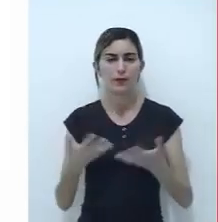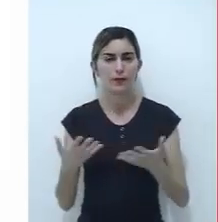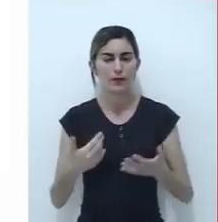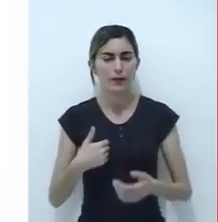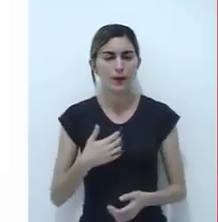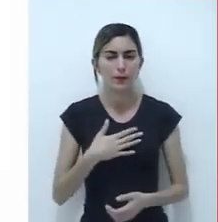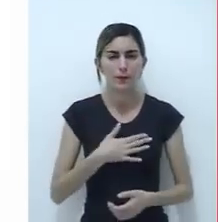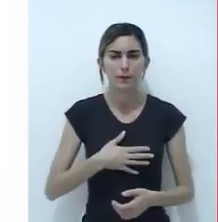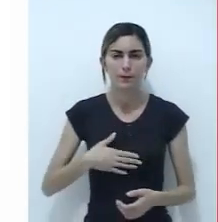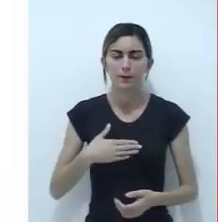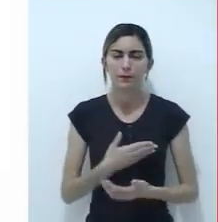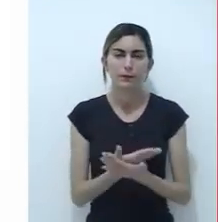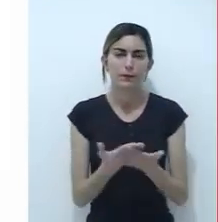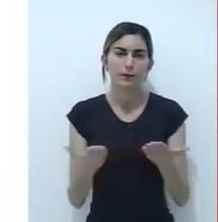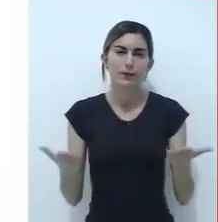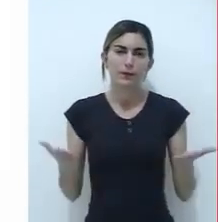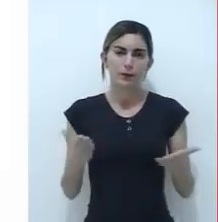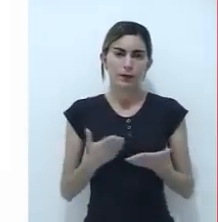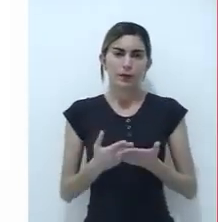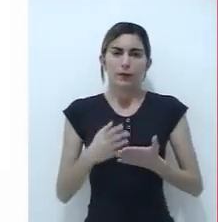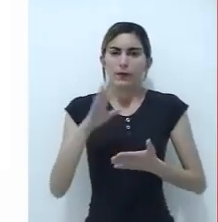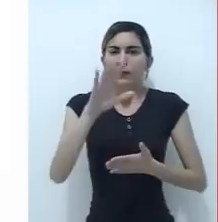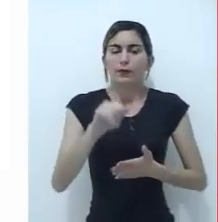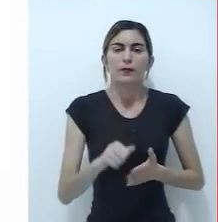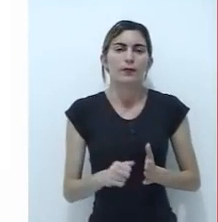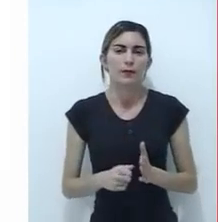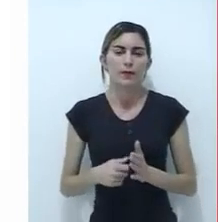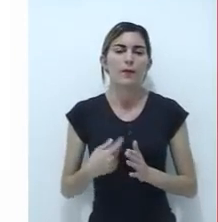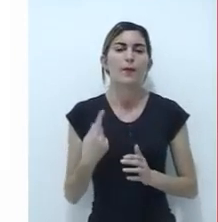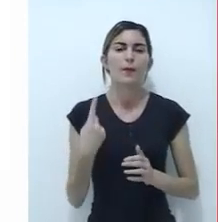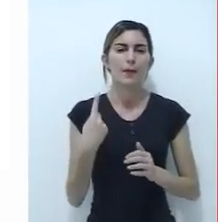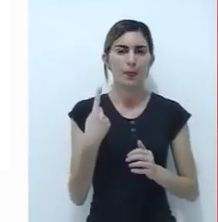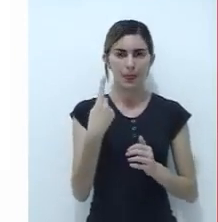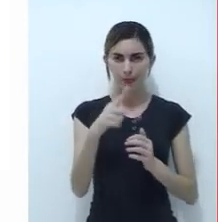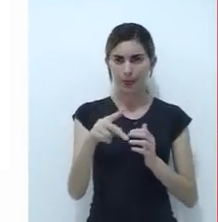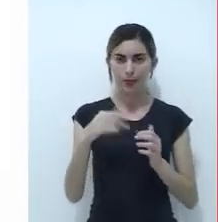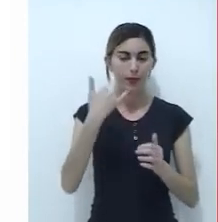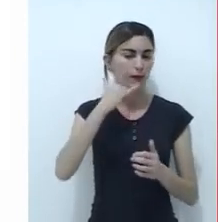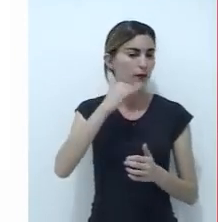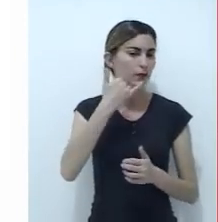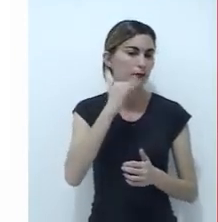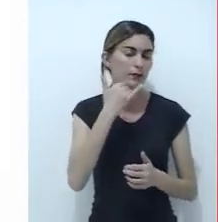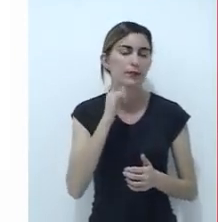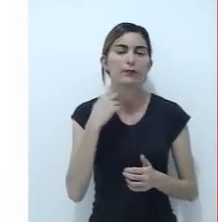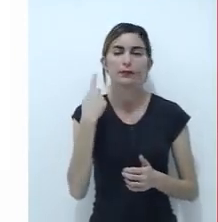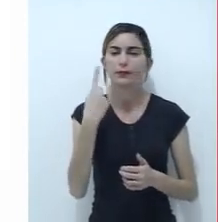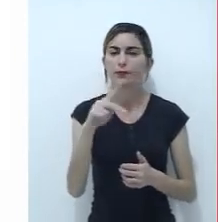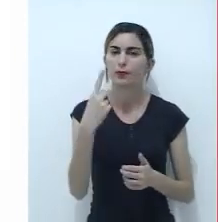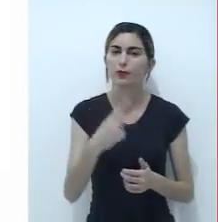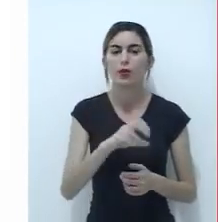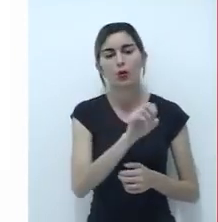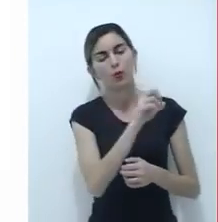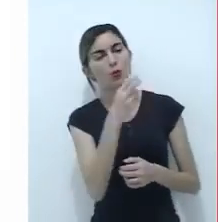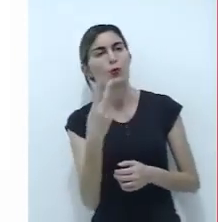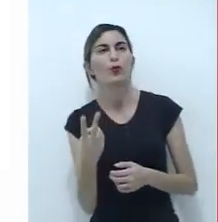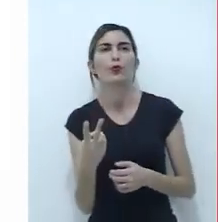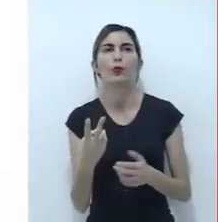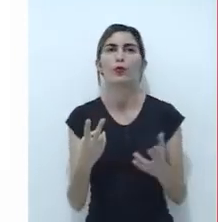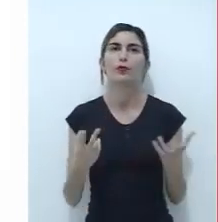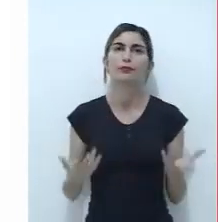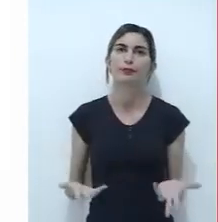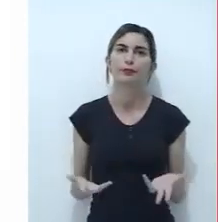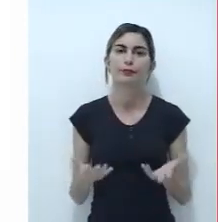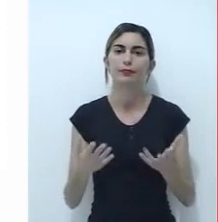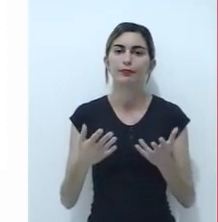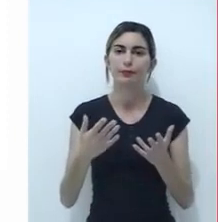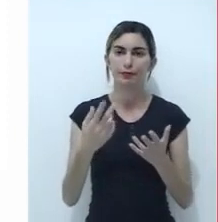agora eu gostaria que vocês pegassem, né, o celular de vocês ou